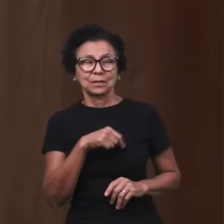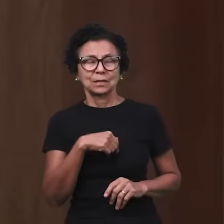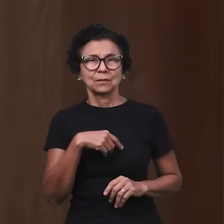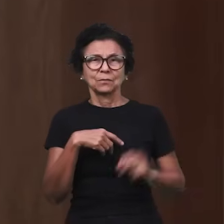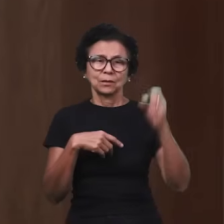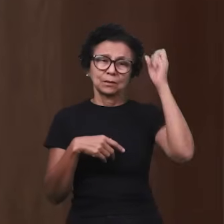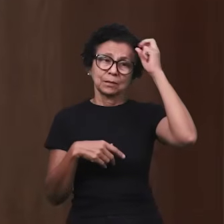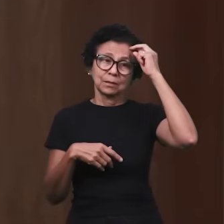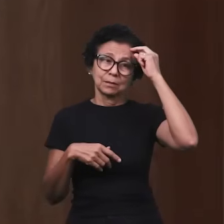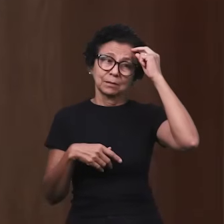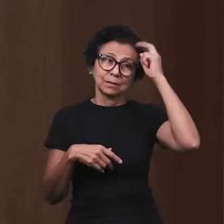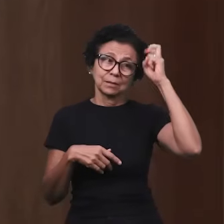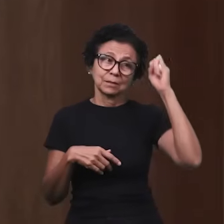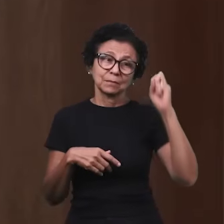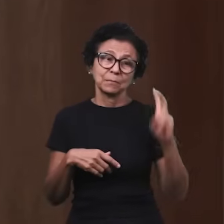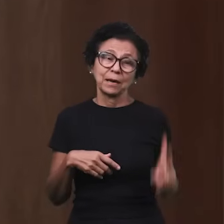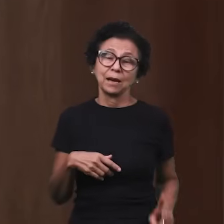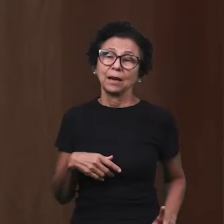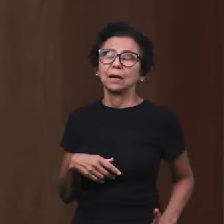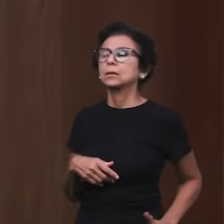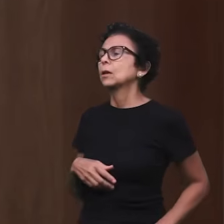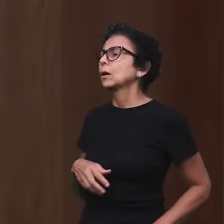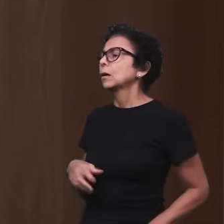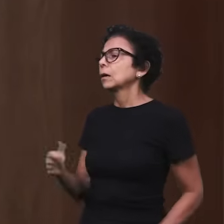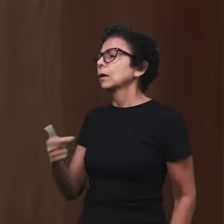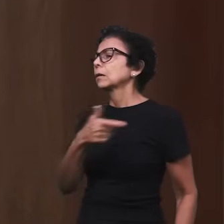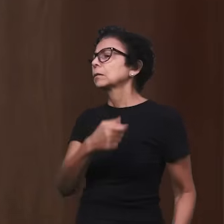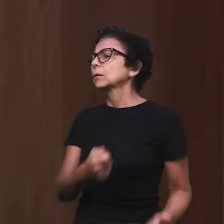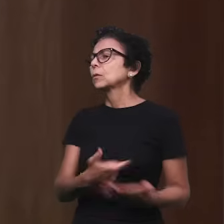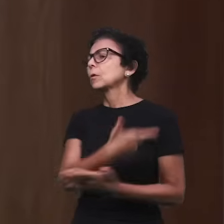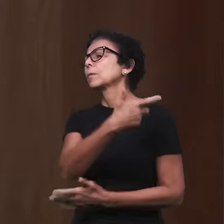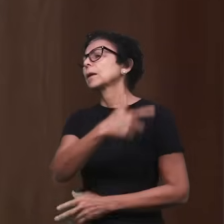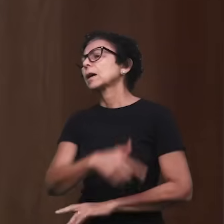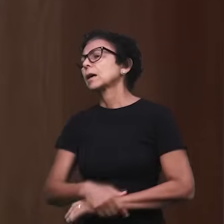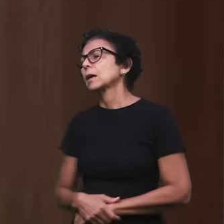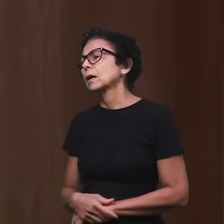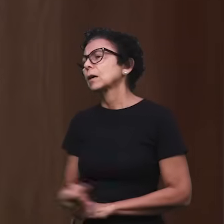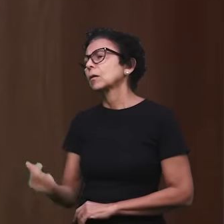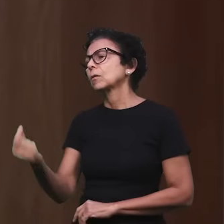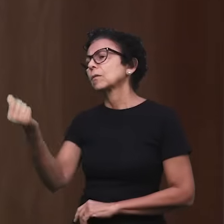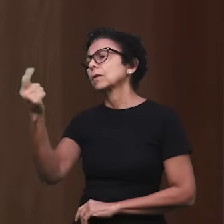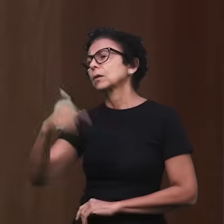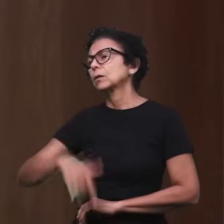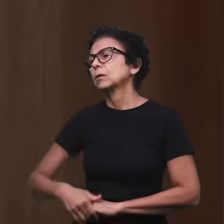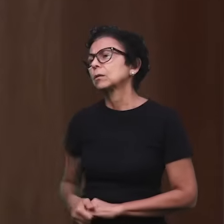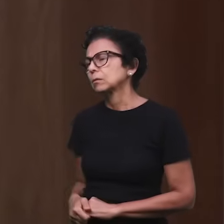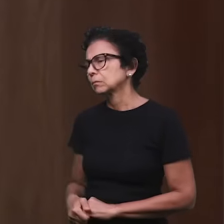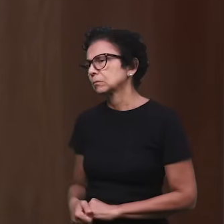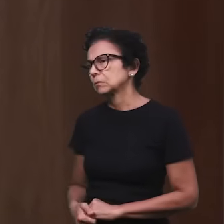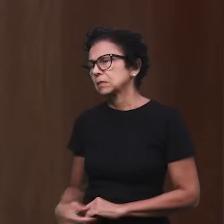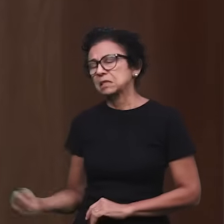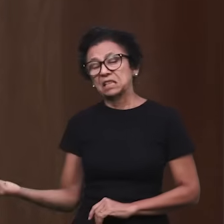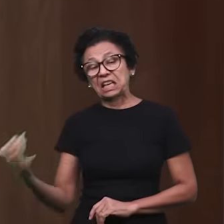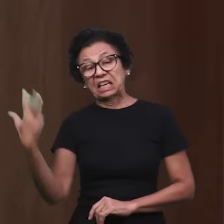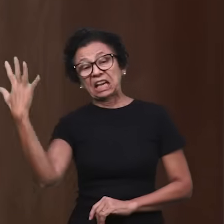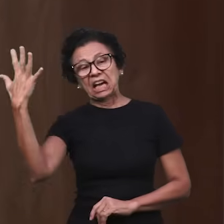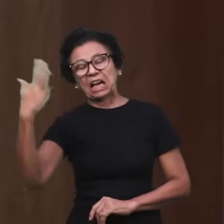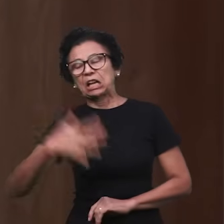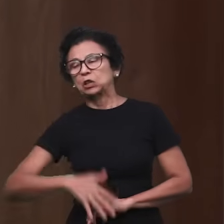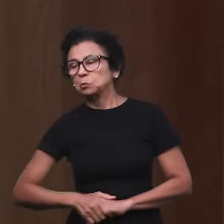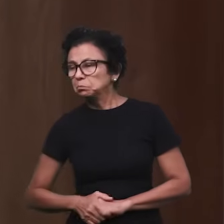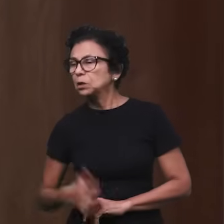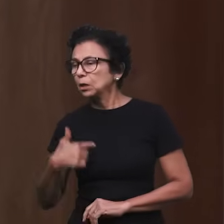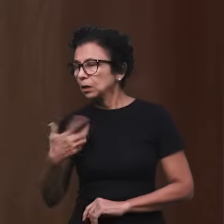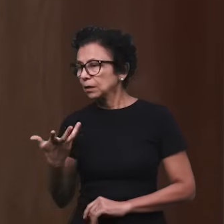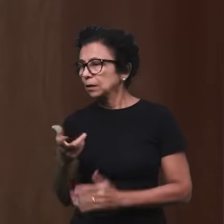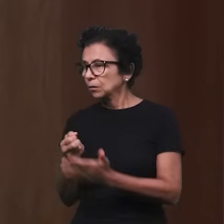esperto, você vai lá e diz assim, quero comprar esse terreno. Não tem beleza, não, o terreno é caro. Não, qual o preço?